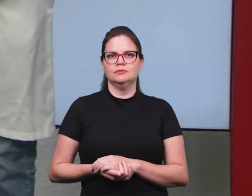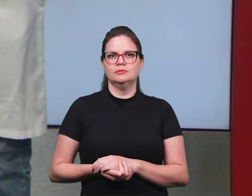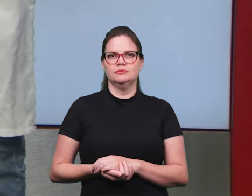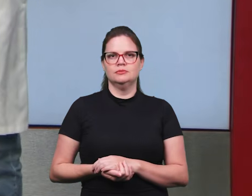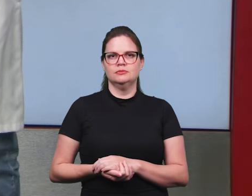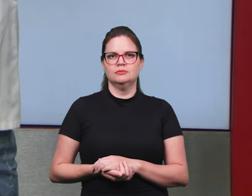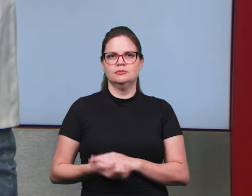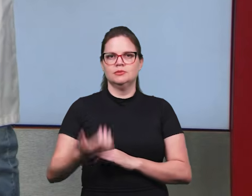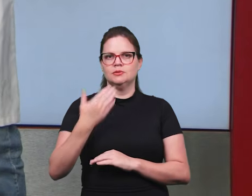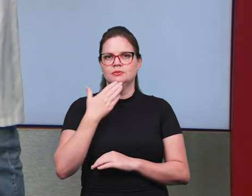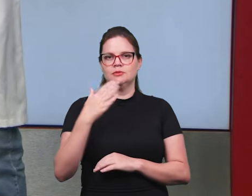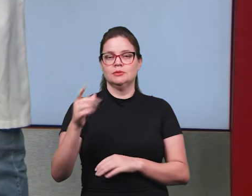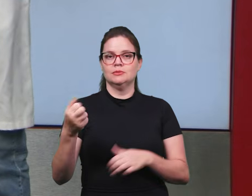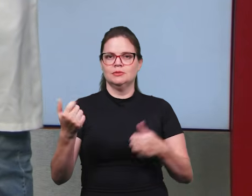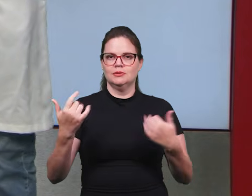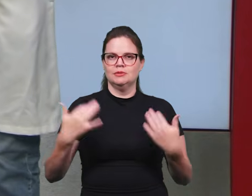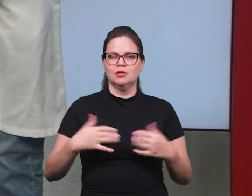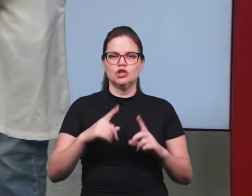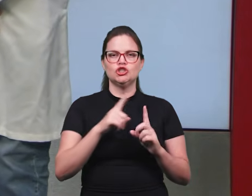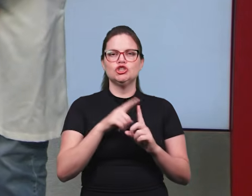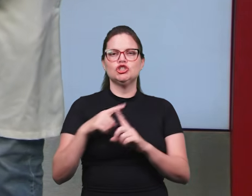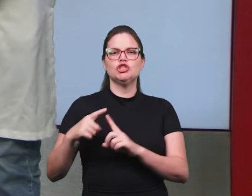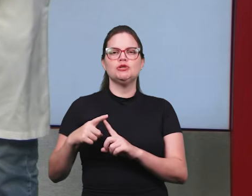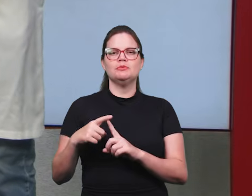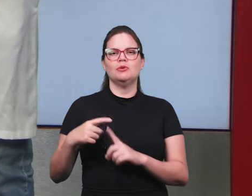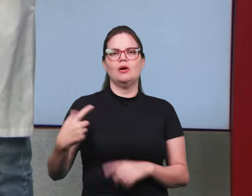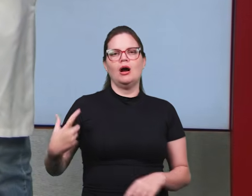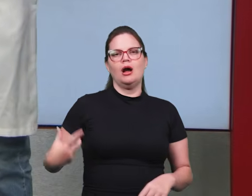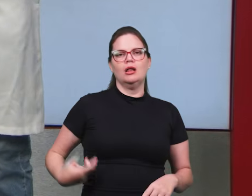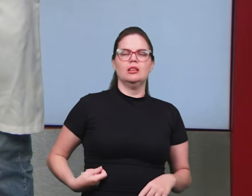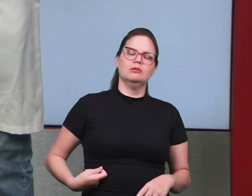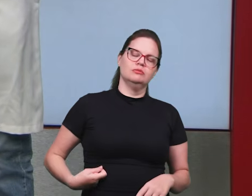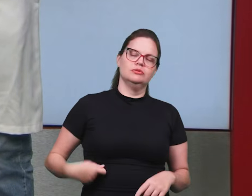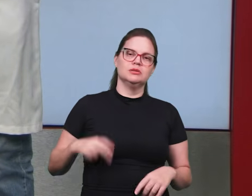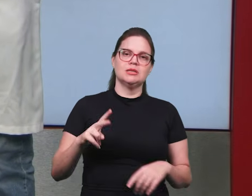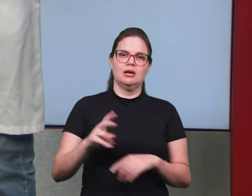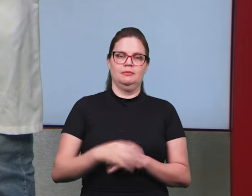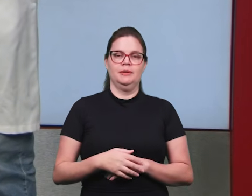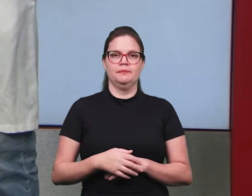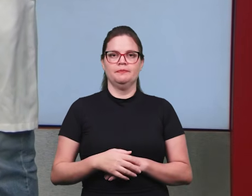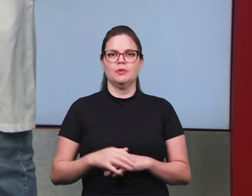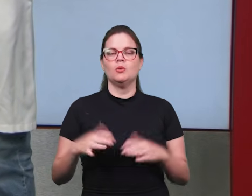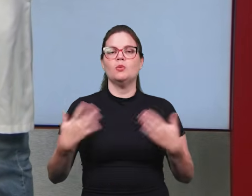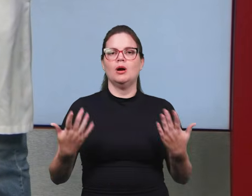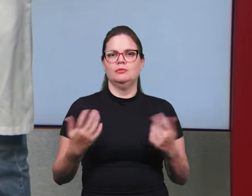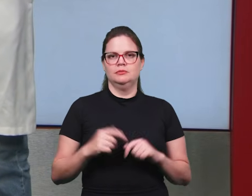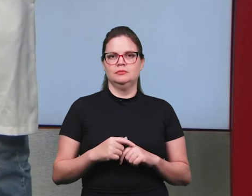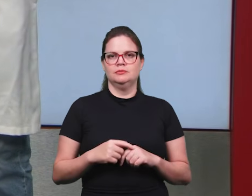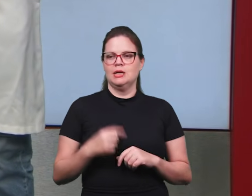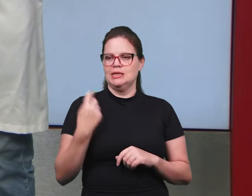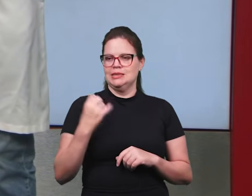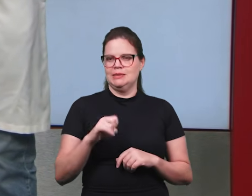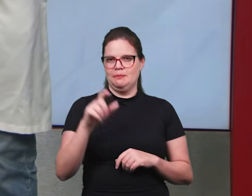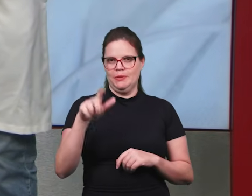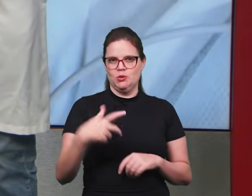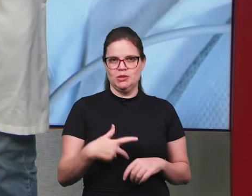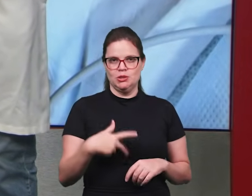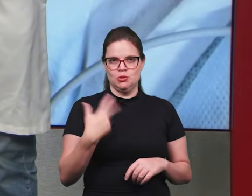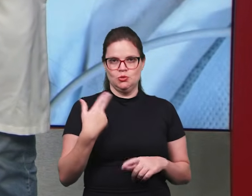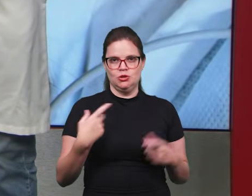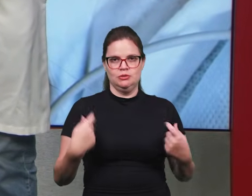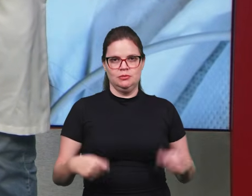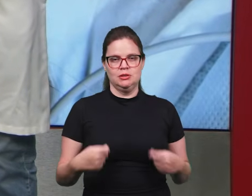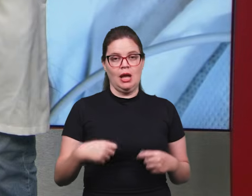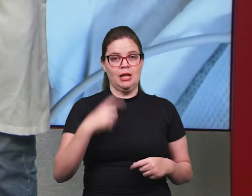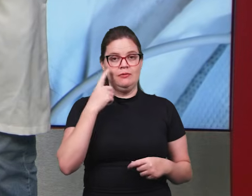aqui a respeito de tipos de anestesia. Toda vez que o paciente vai ser submetido a uma cirurgia e